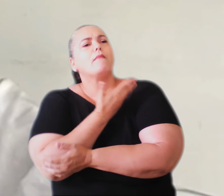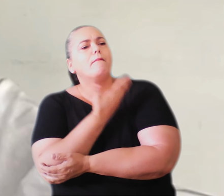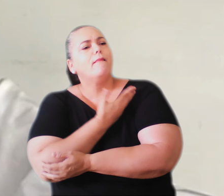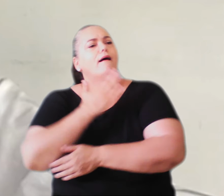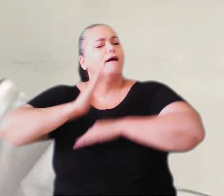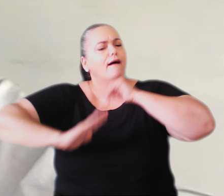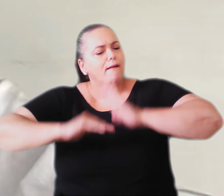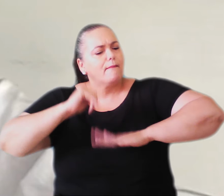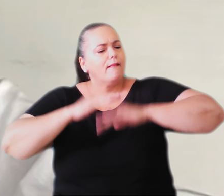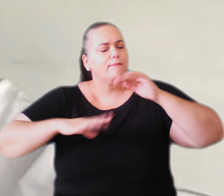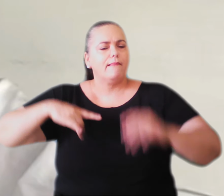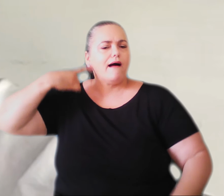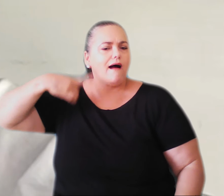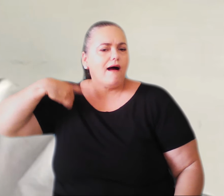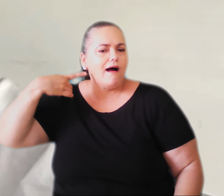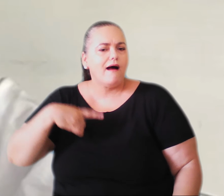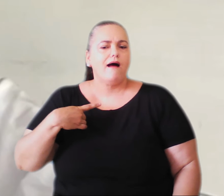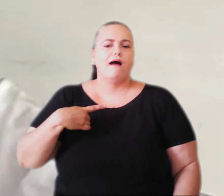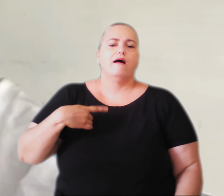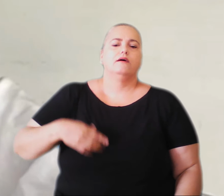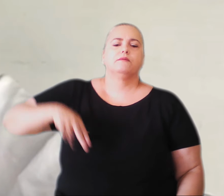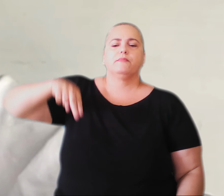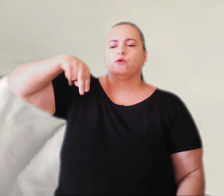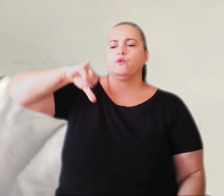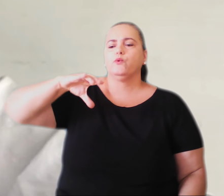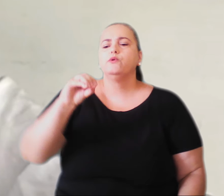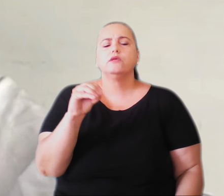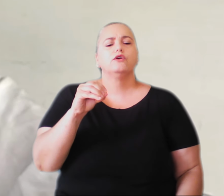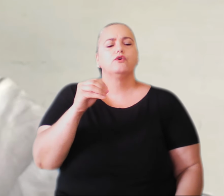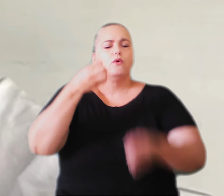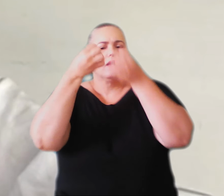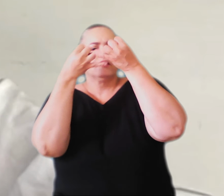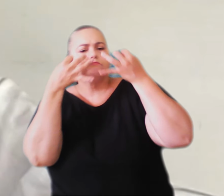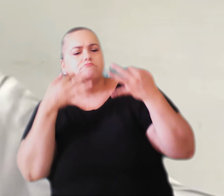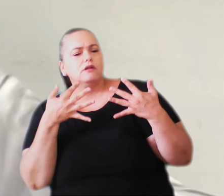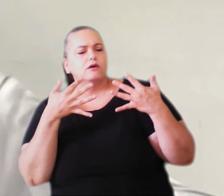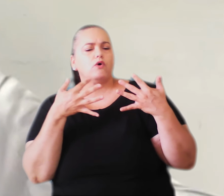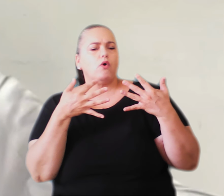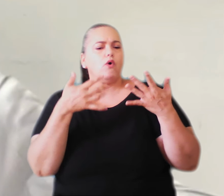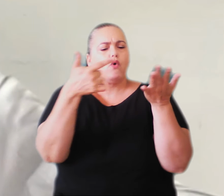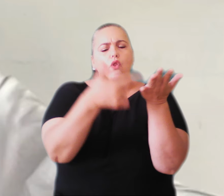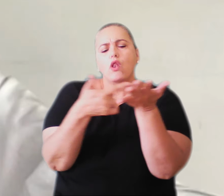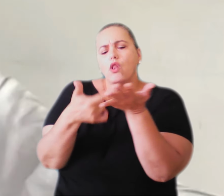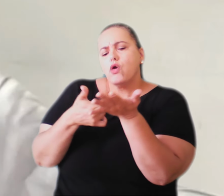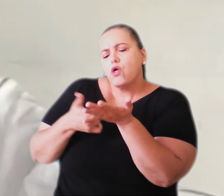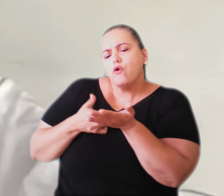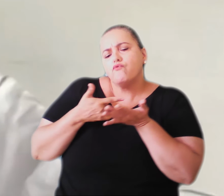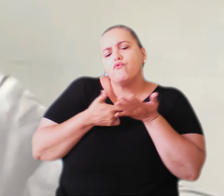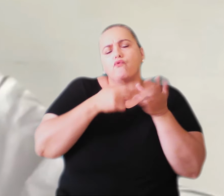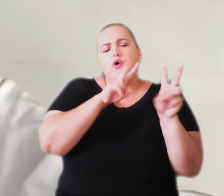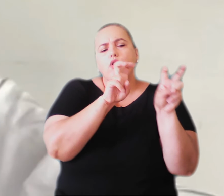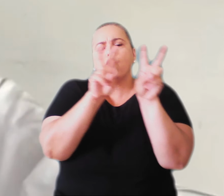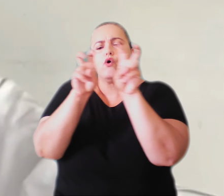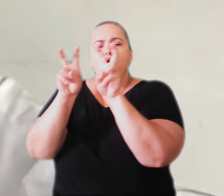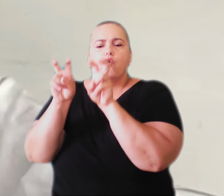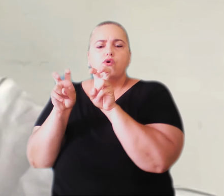da advocacia, nosso querido Nico, que nos discorria sobre os livros que ele havia escrito sobre a